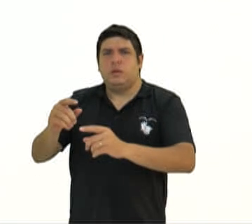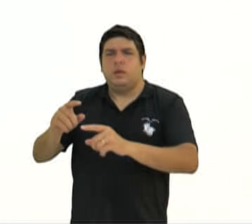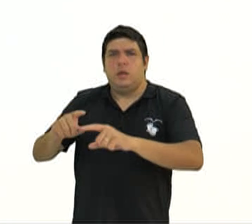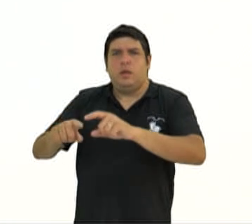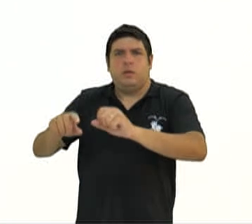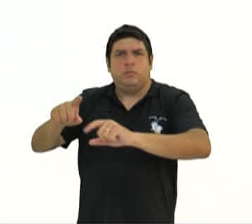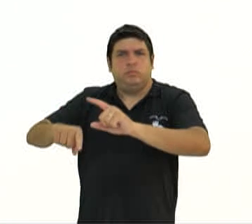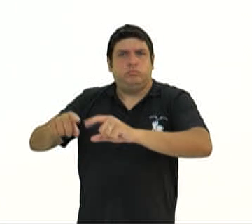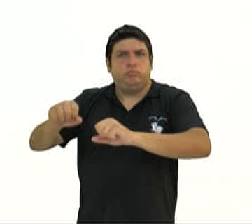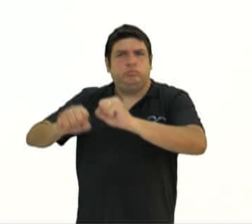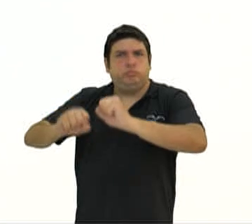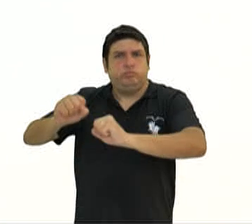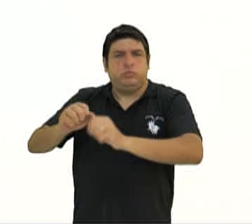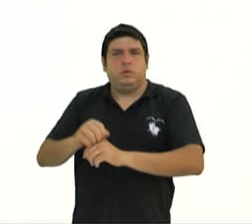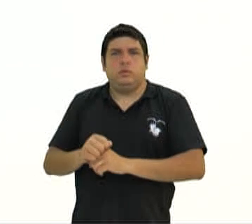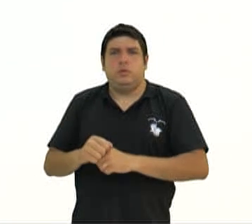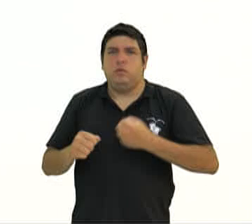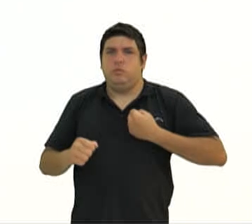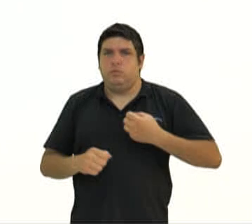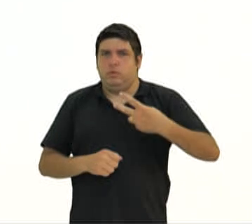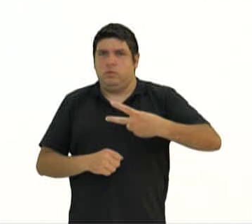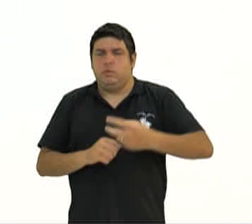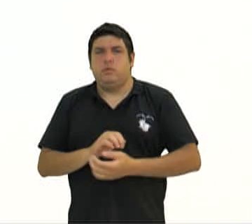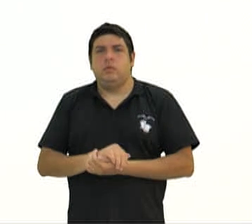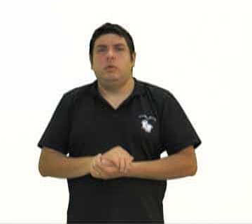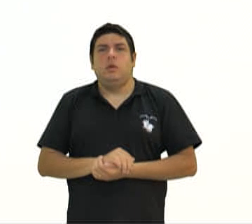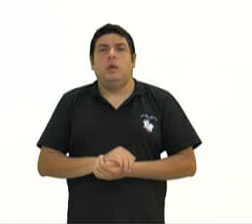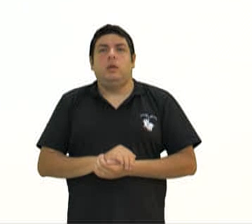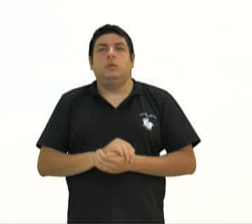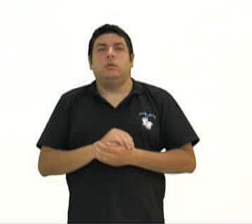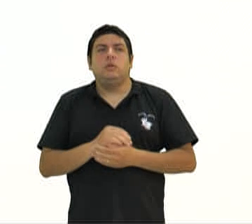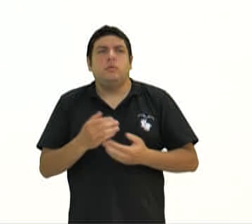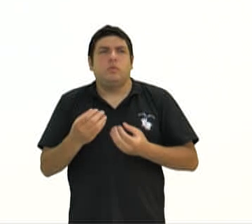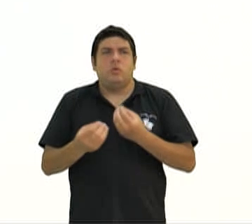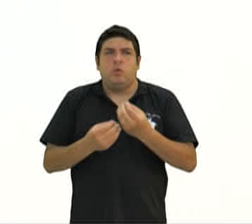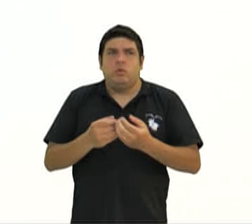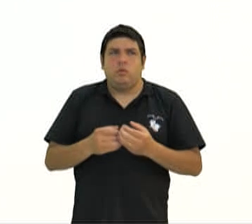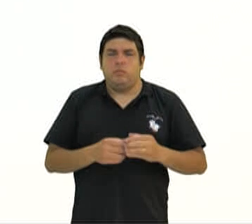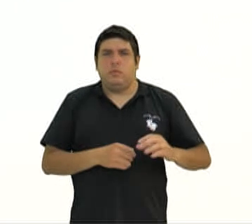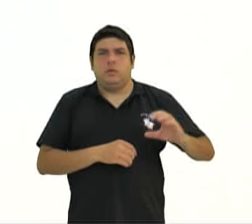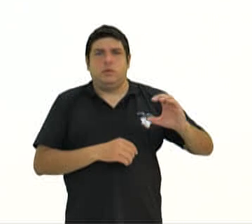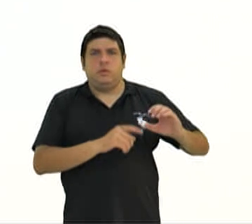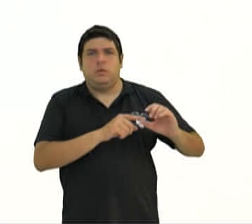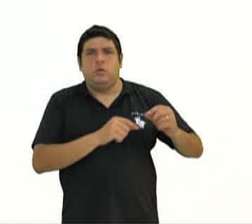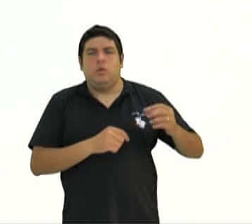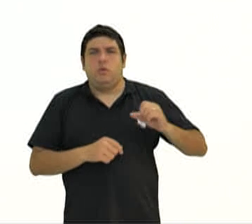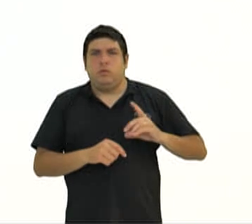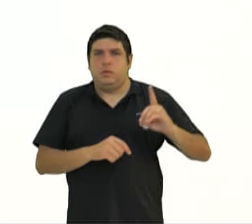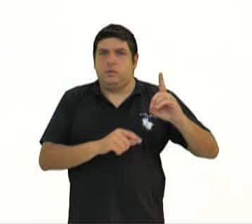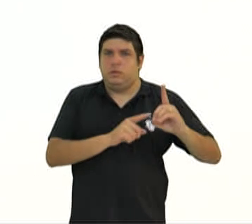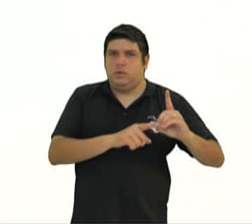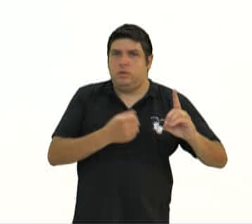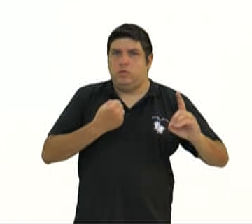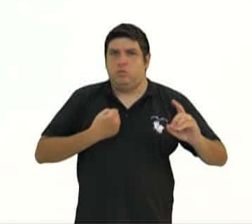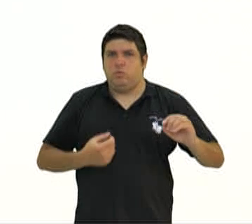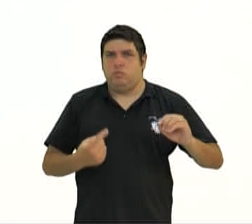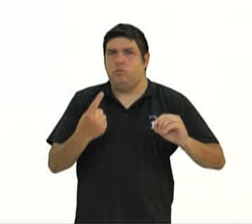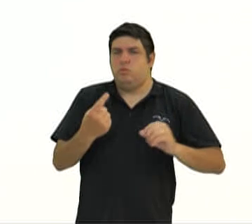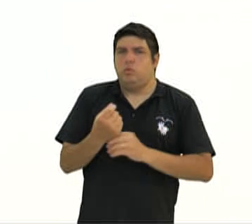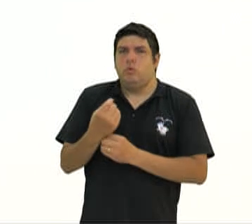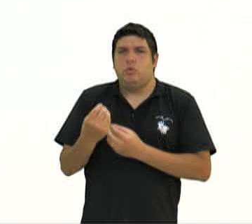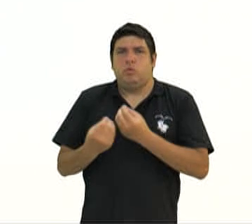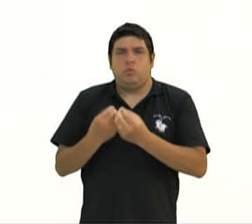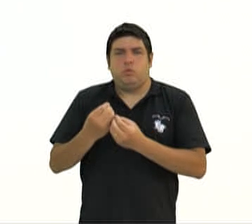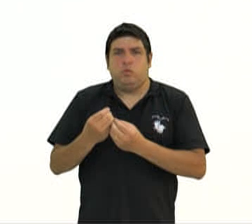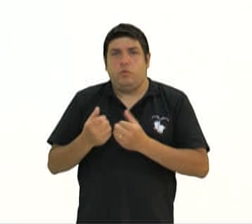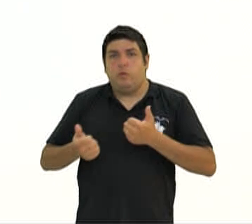2. Depois a letra D, transformação de matérias-primas para produção industrial, é número 1, né? Indústria de base, se instalam lá